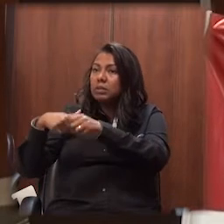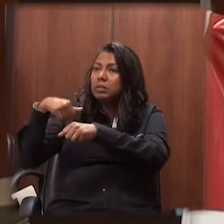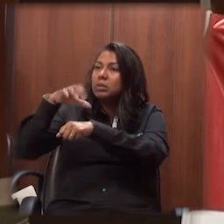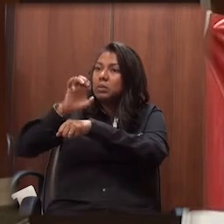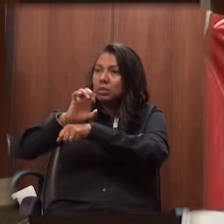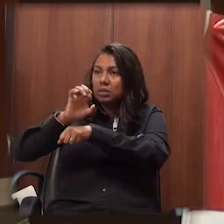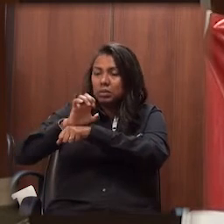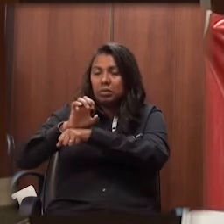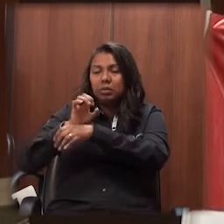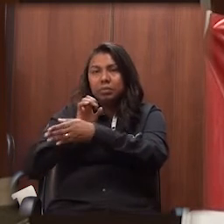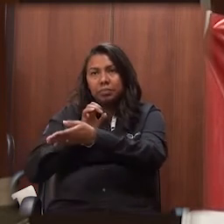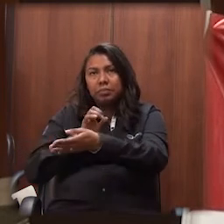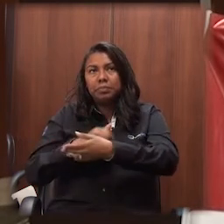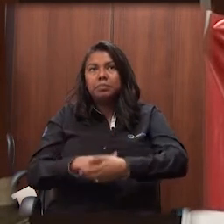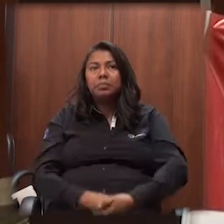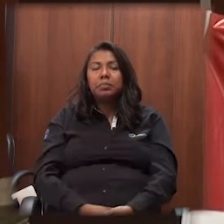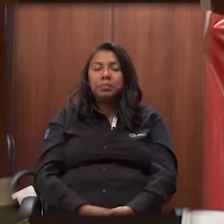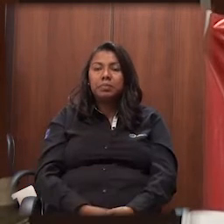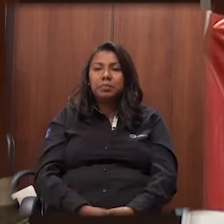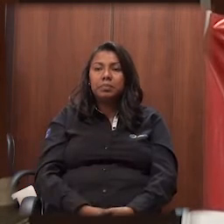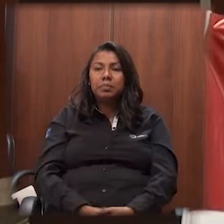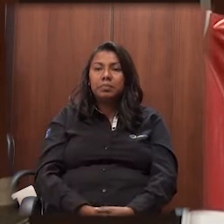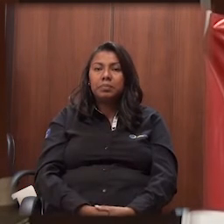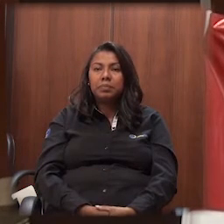no plano do Estado de São Paulo.